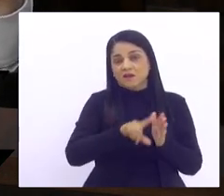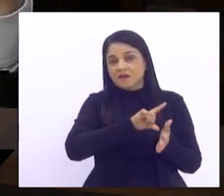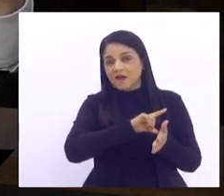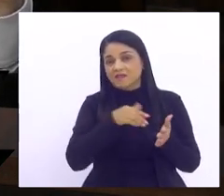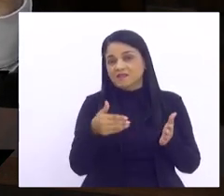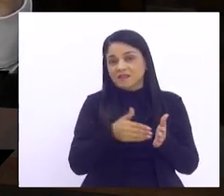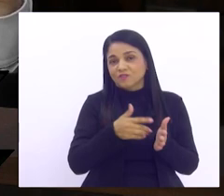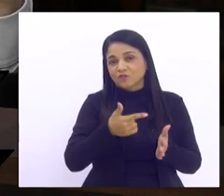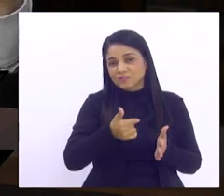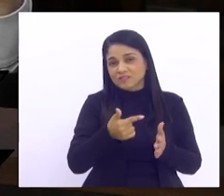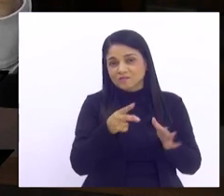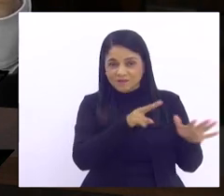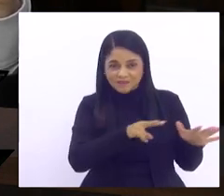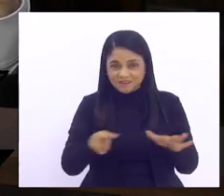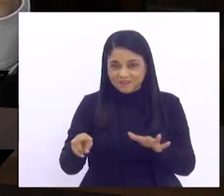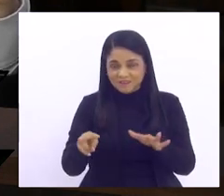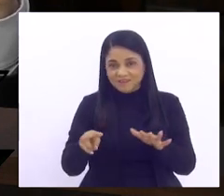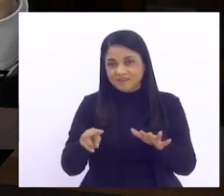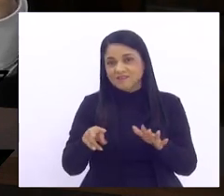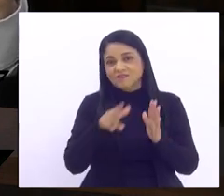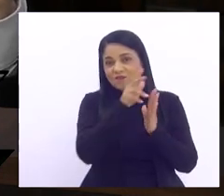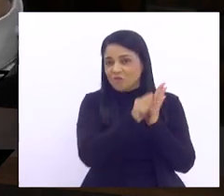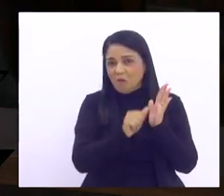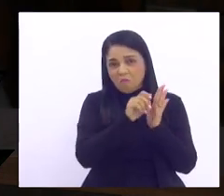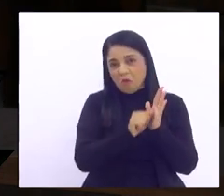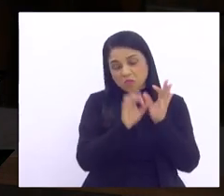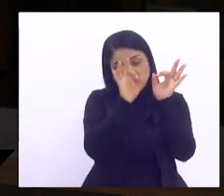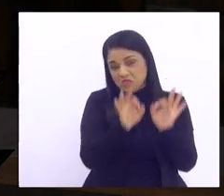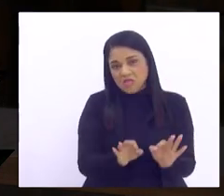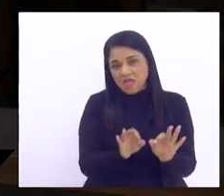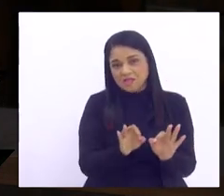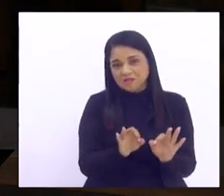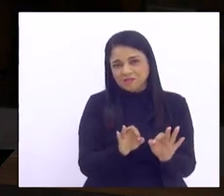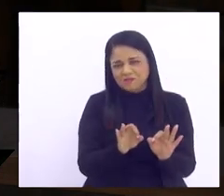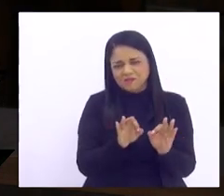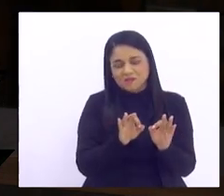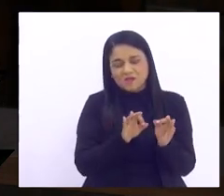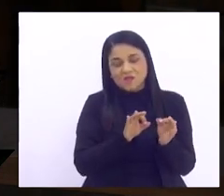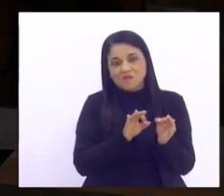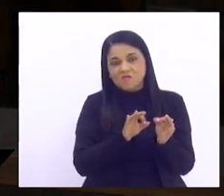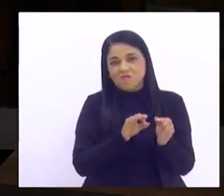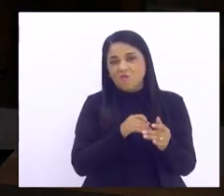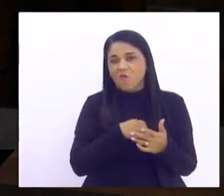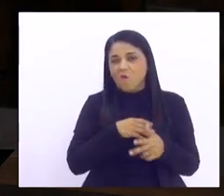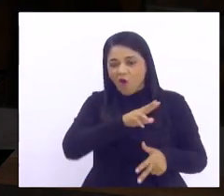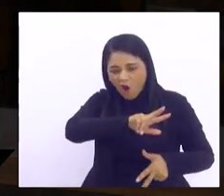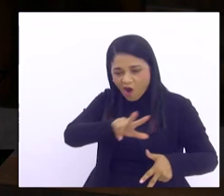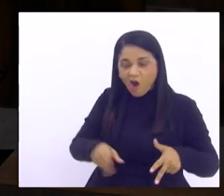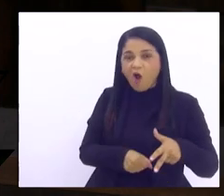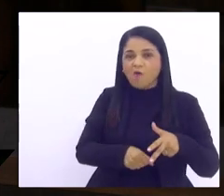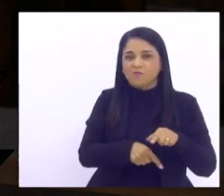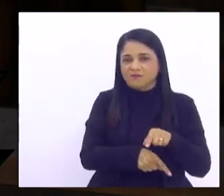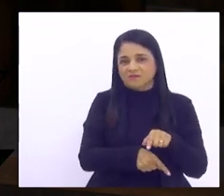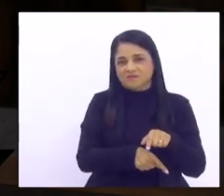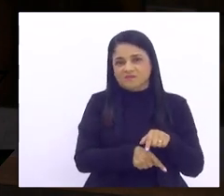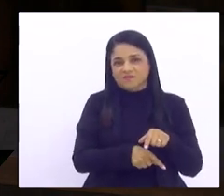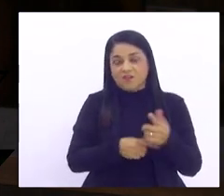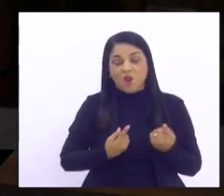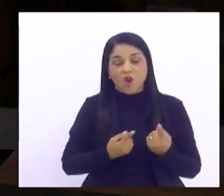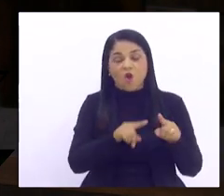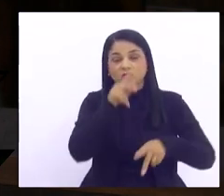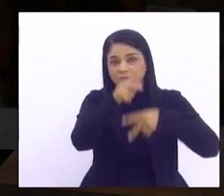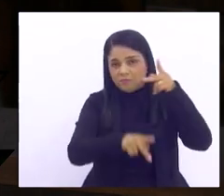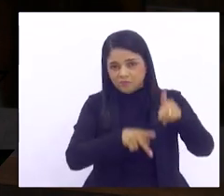porque o artigo foi revogado. Um plano sorrateiro, um golpe contra a vontade popular.